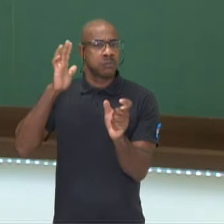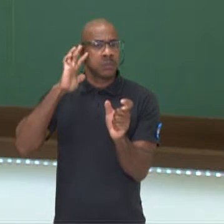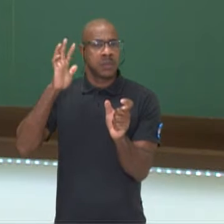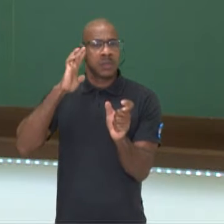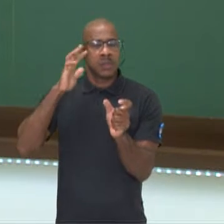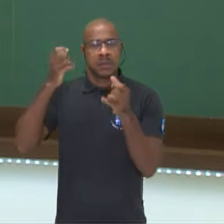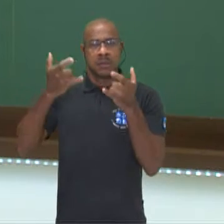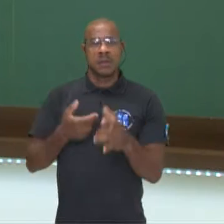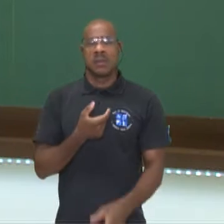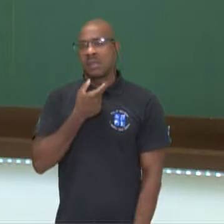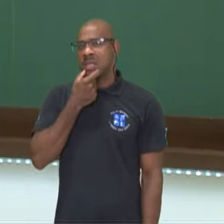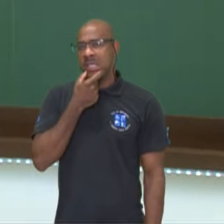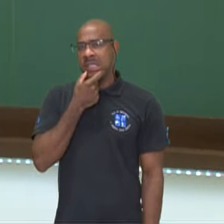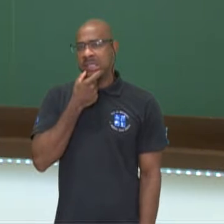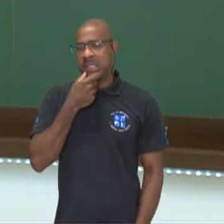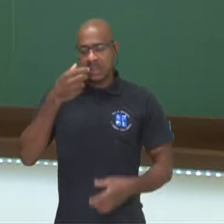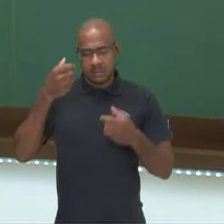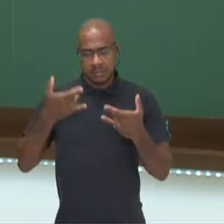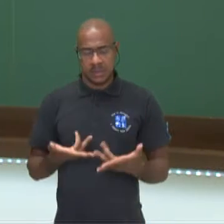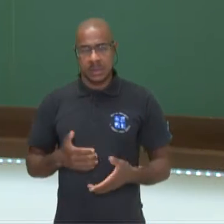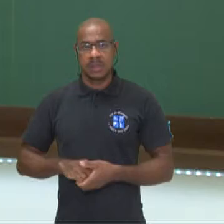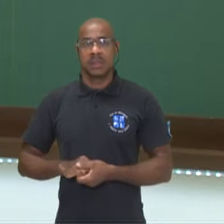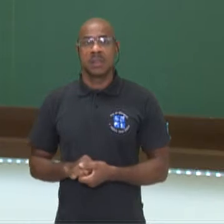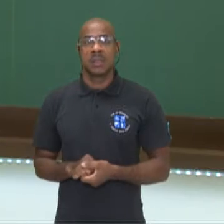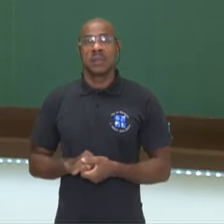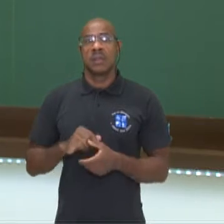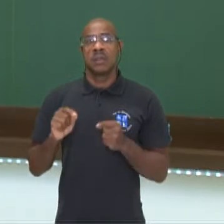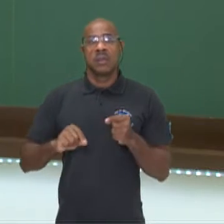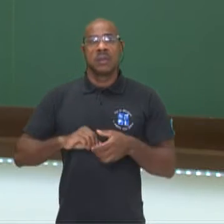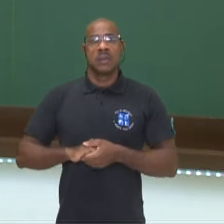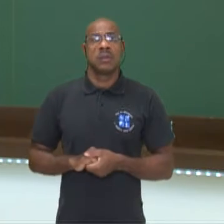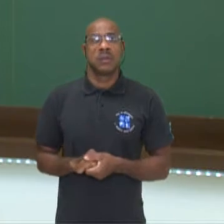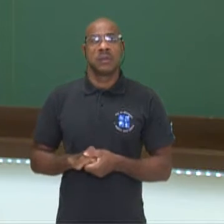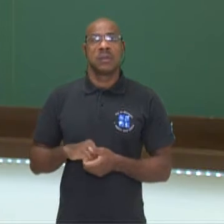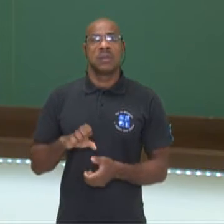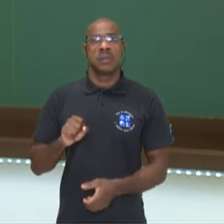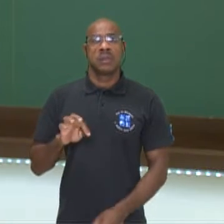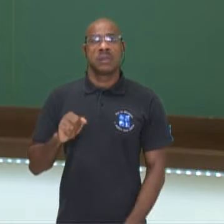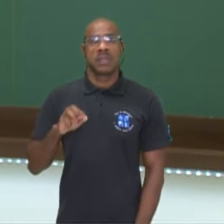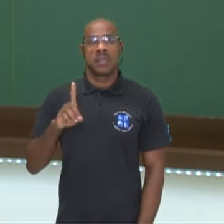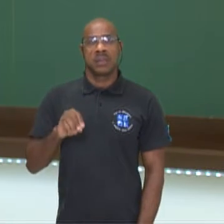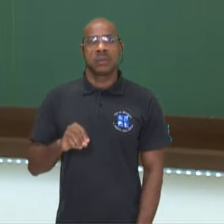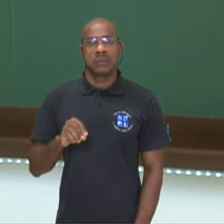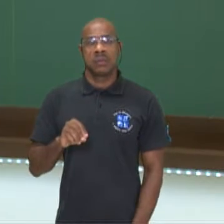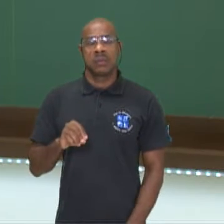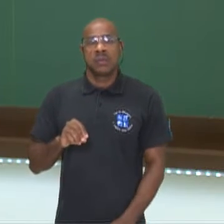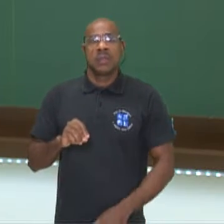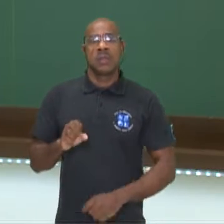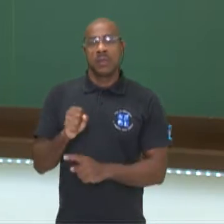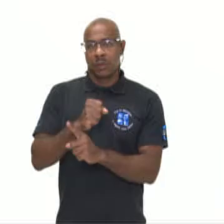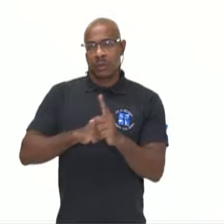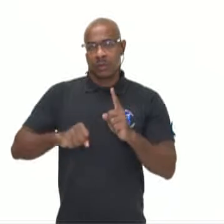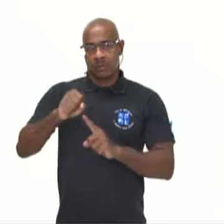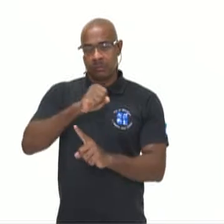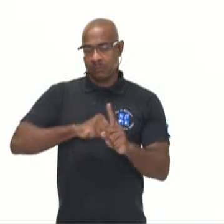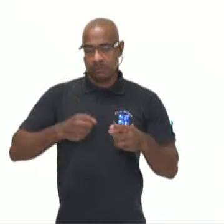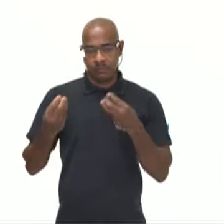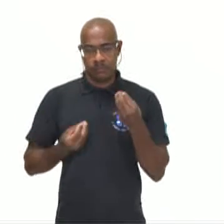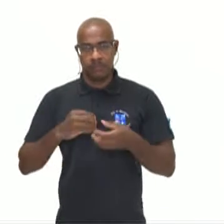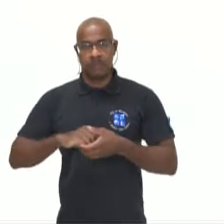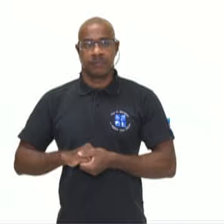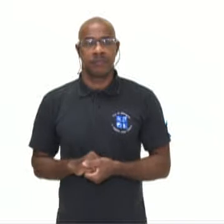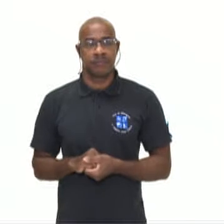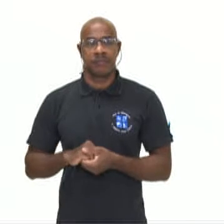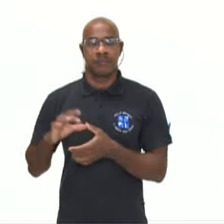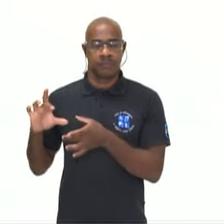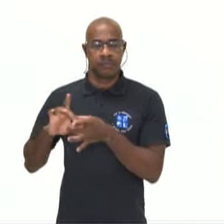do inglês, né? Uma tradução aí mais literal e de estado do bem-estar social. Bacana? O grande